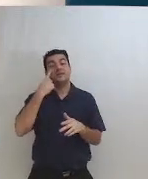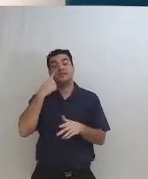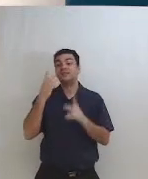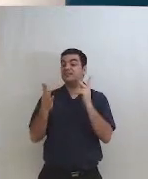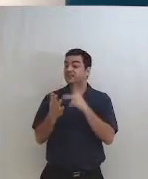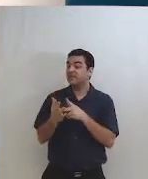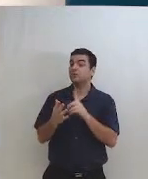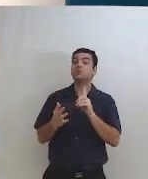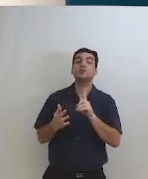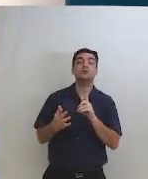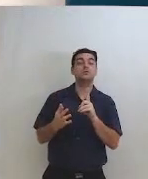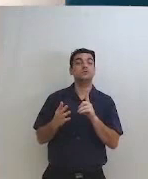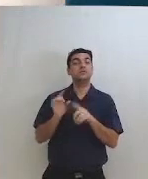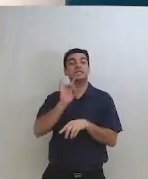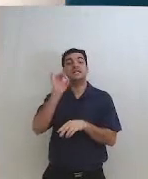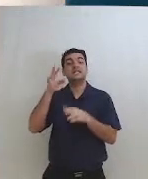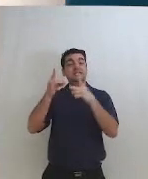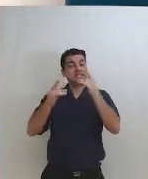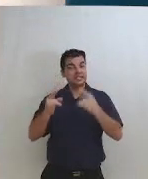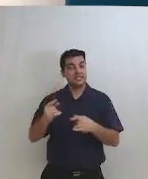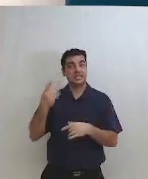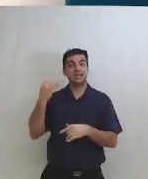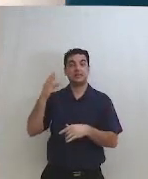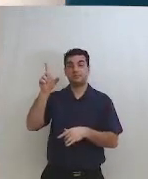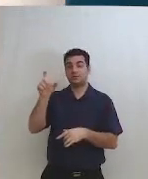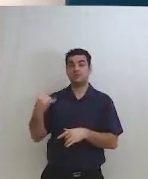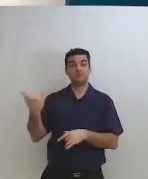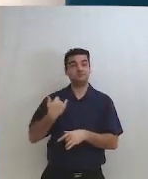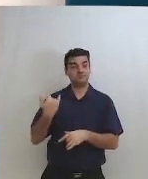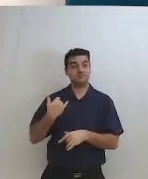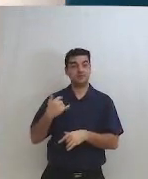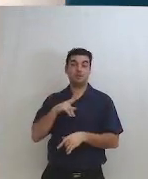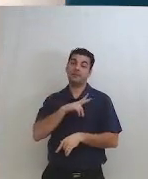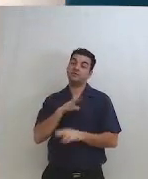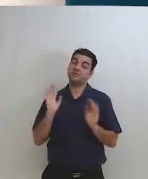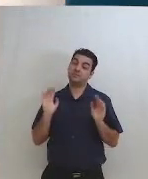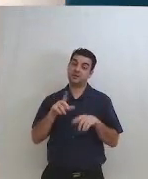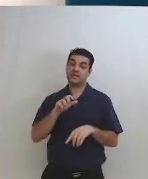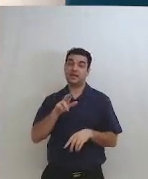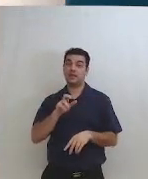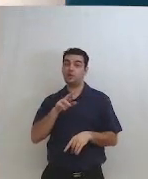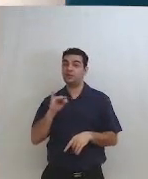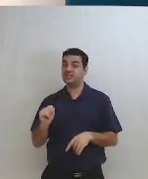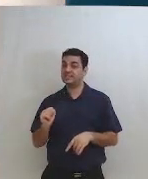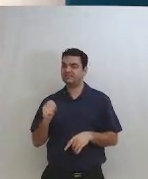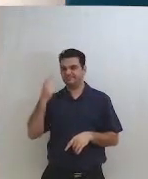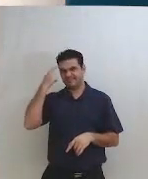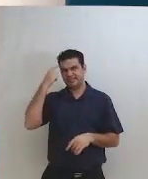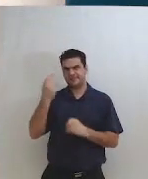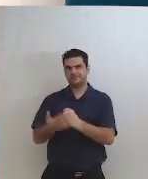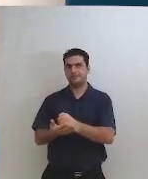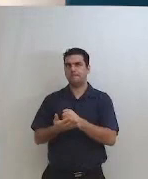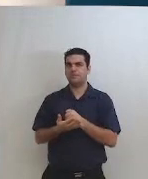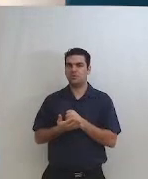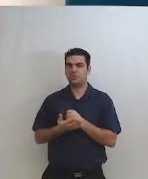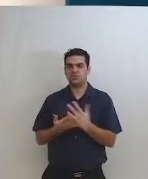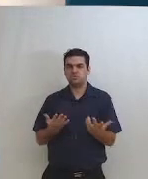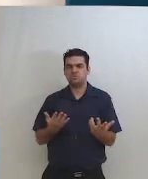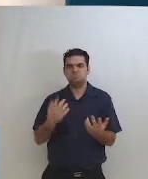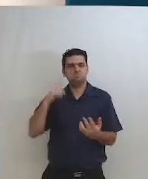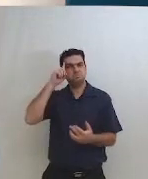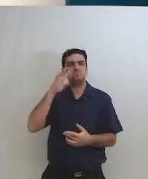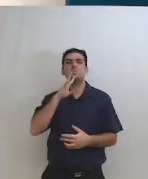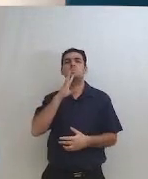repassadas por um informante confidencial. Para a ministra Laurita, essa colaboração prestada por não identificar a pessoa, pode ser